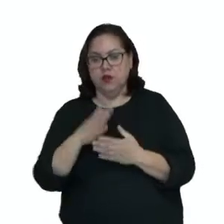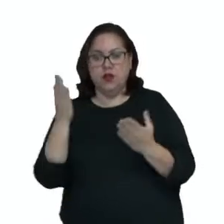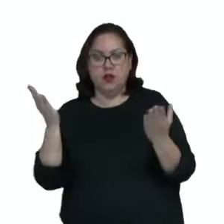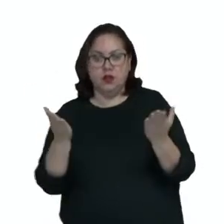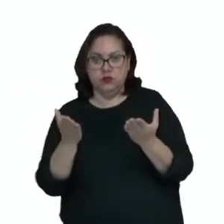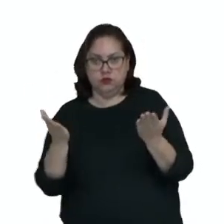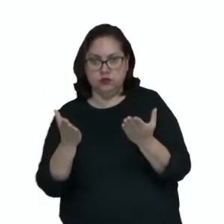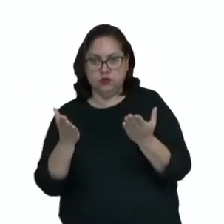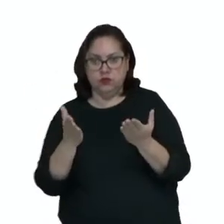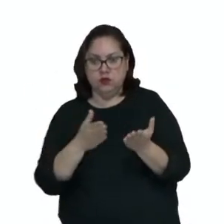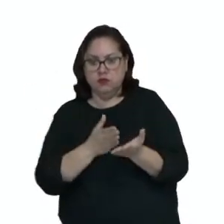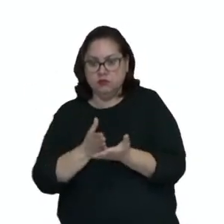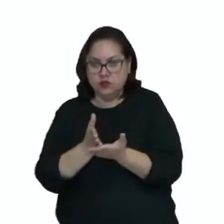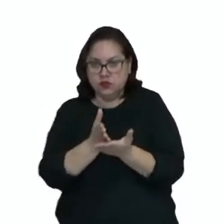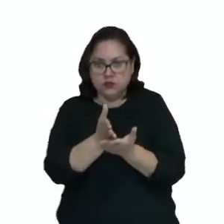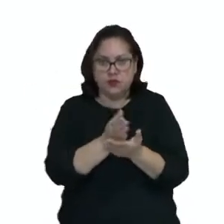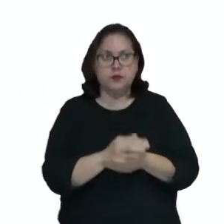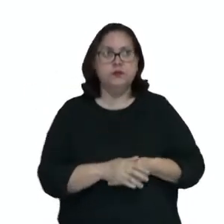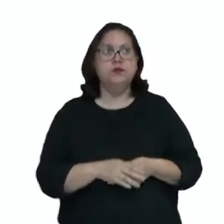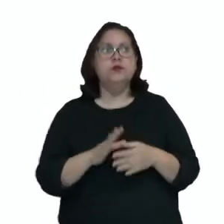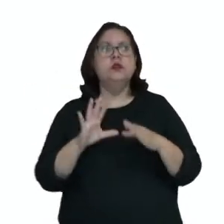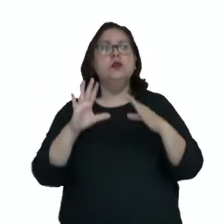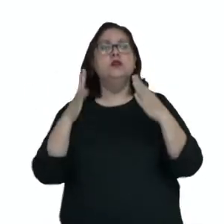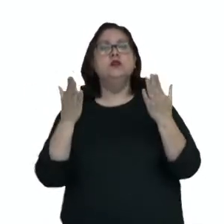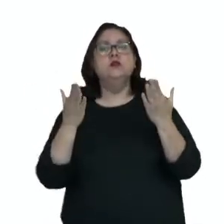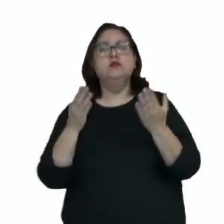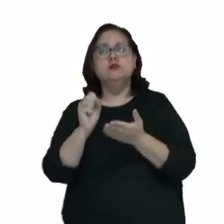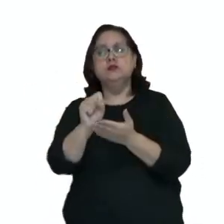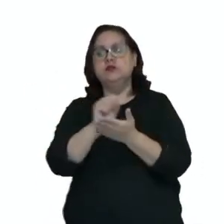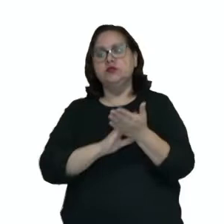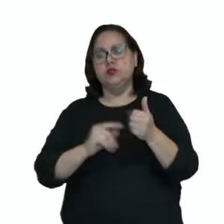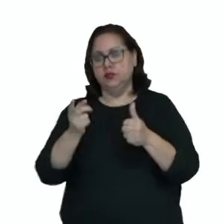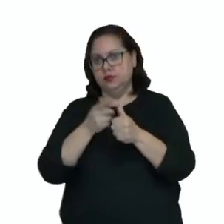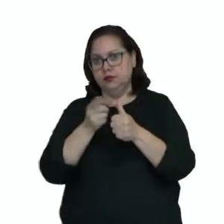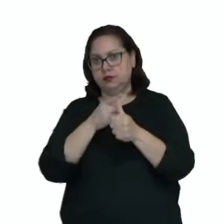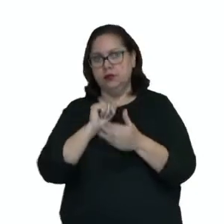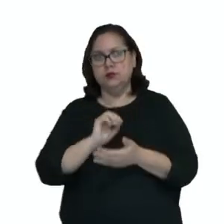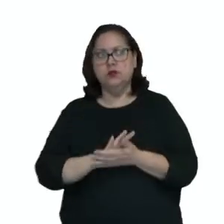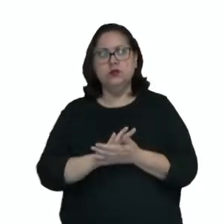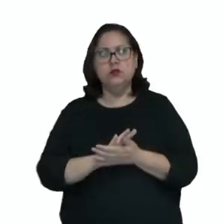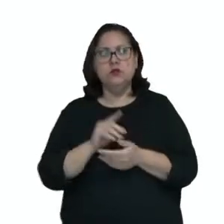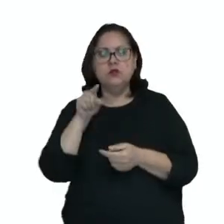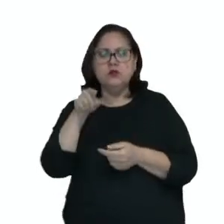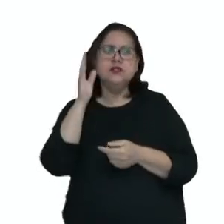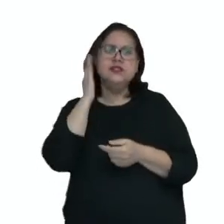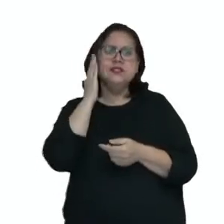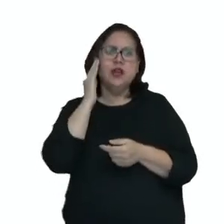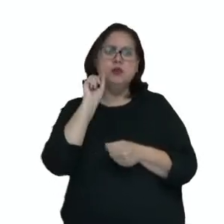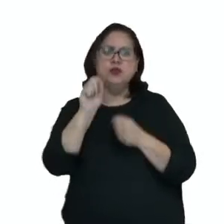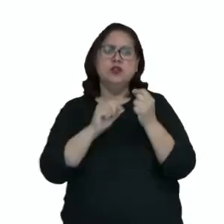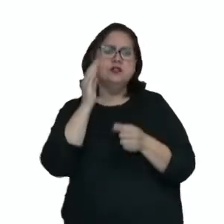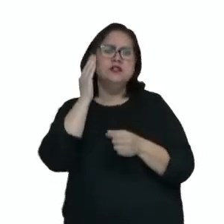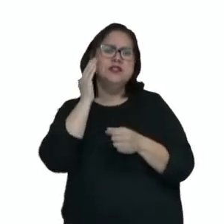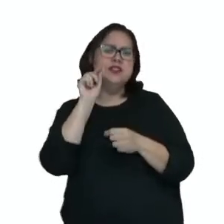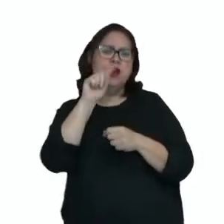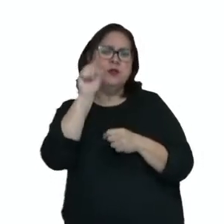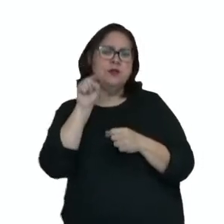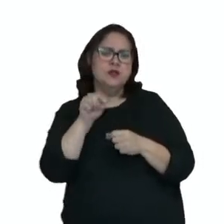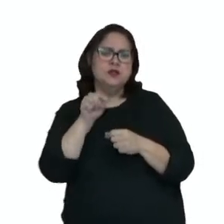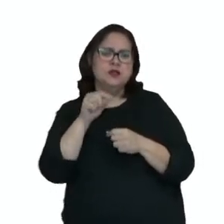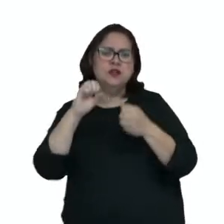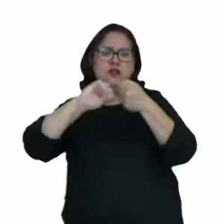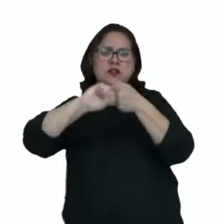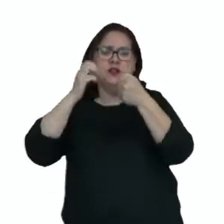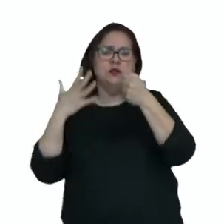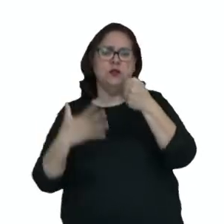qual nós seguimos. Então, vamos começar com uma atividade, né? Você sabe, o que você sabe, né, sobre